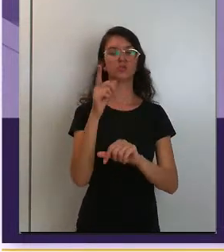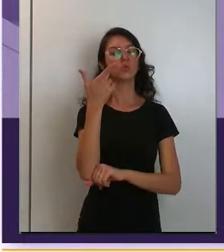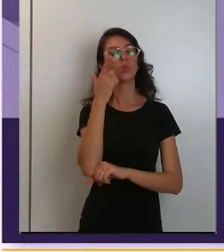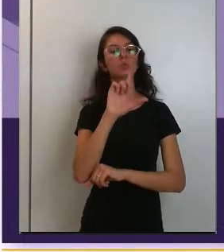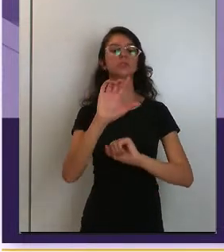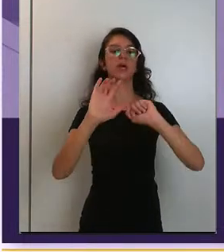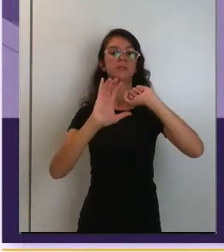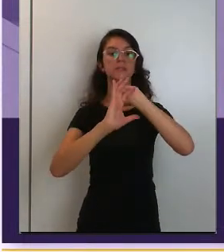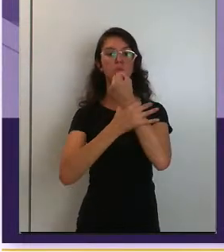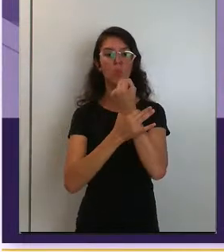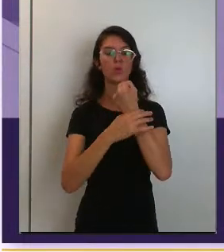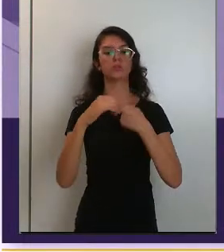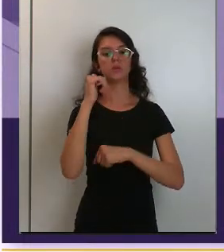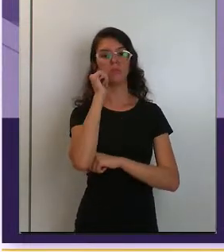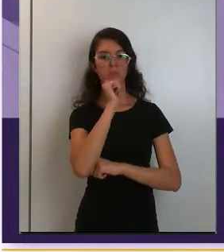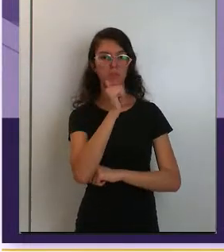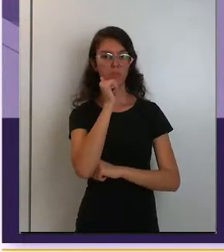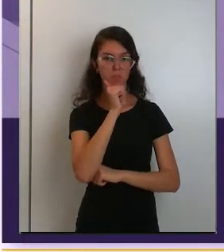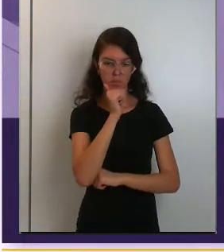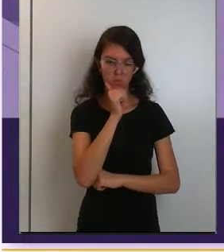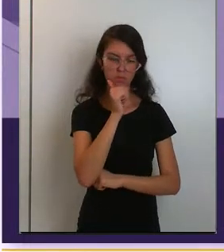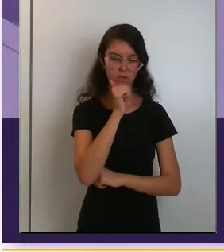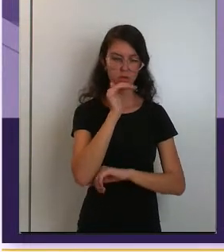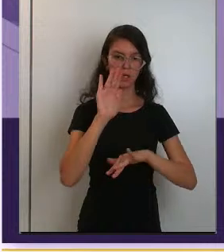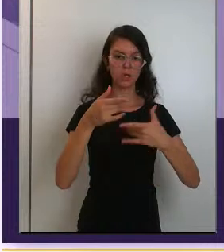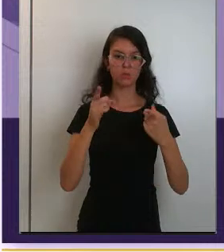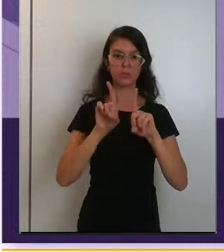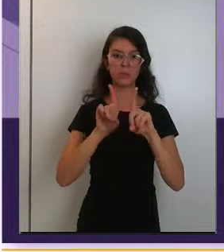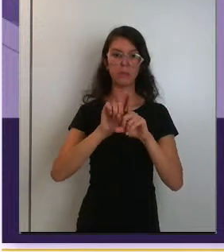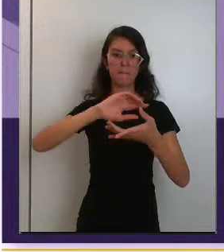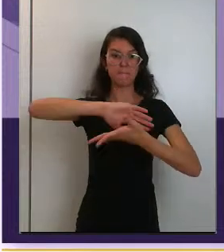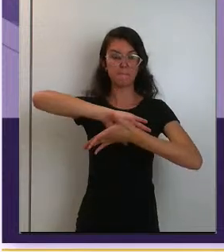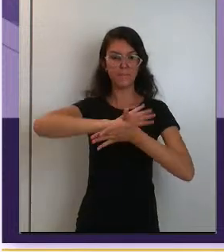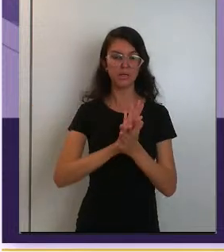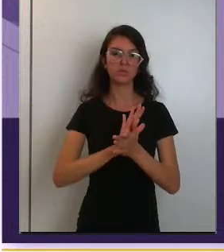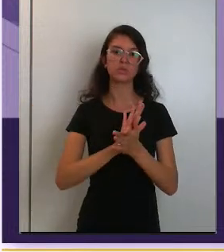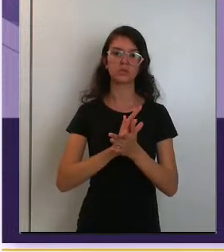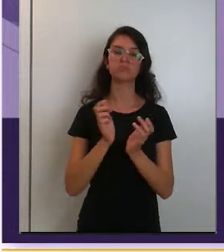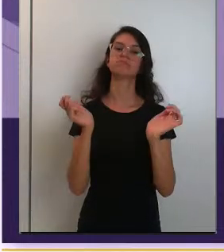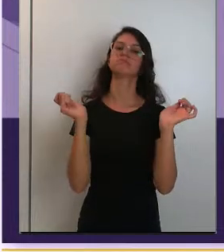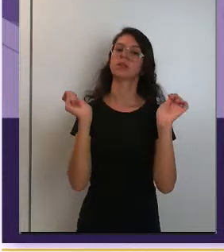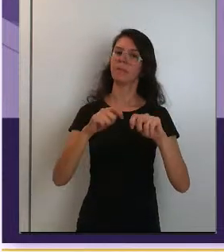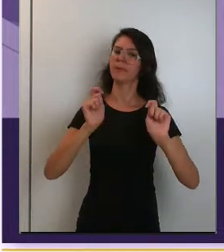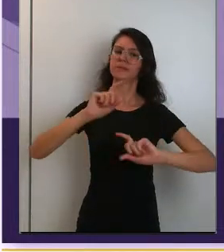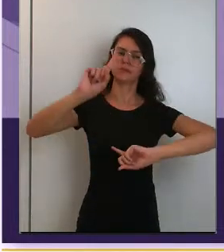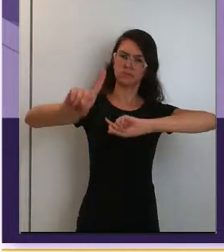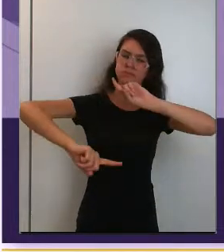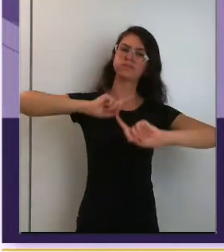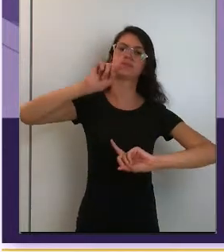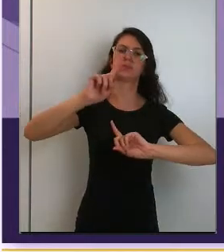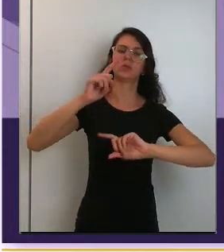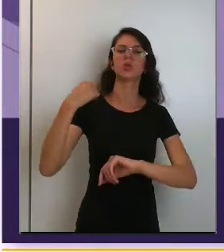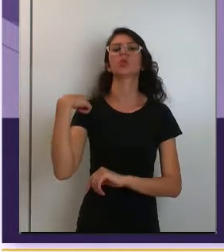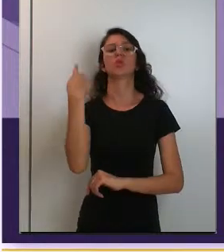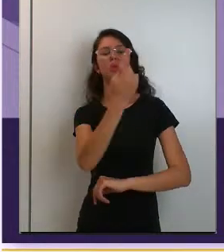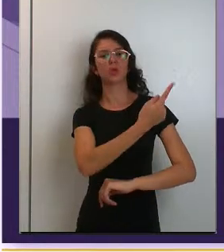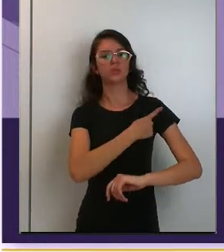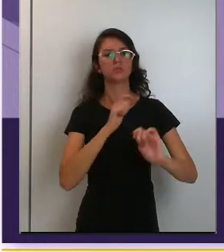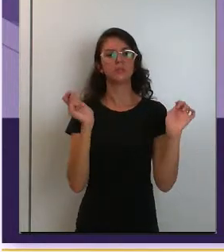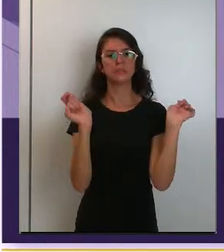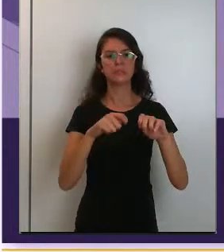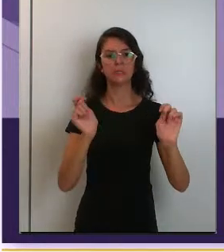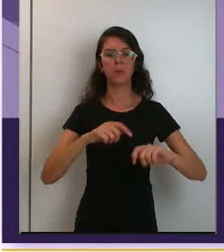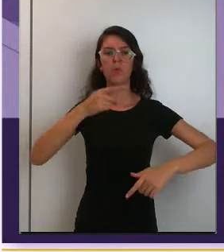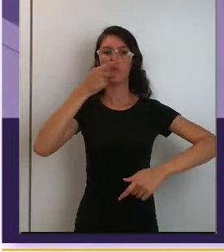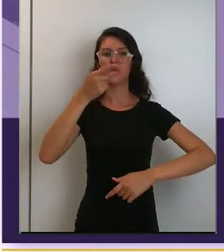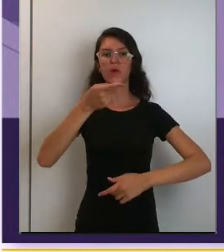mulher e que utiliza isso como um fator de discriminação, ela precisa evoluir. Nós precisamos falar